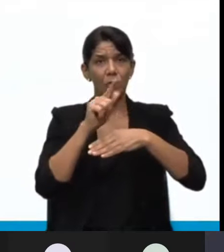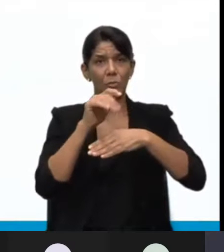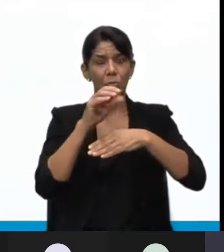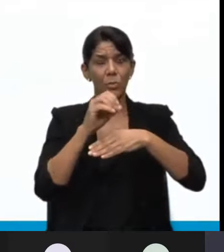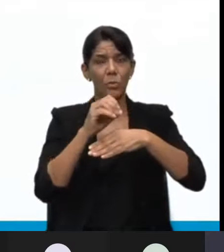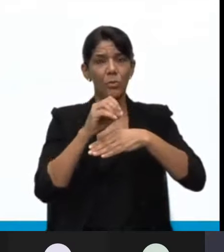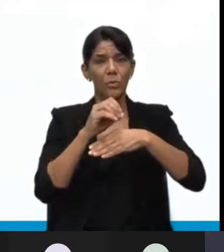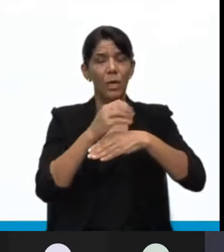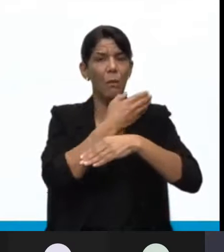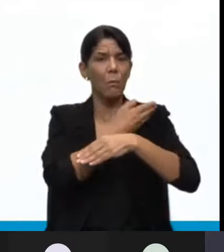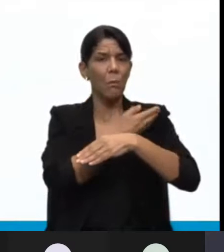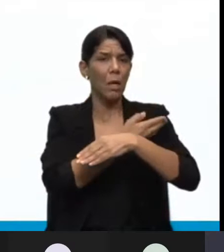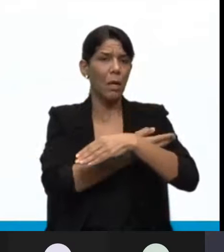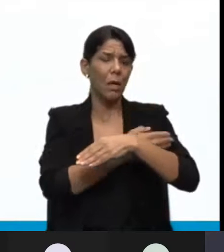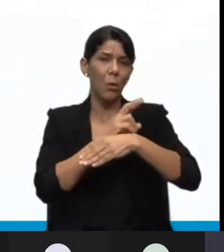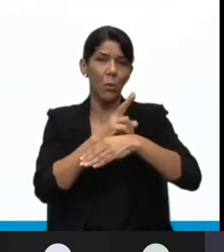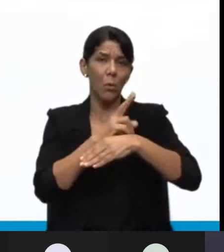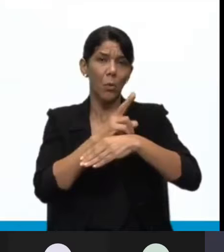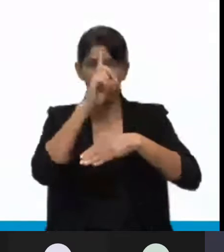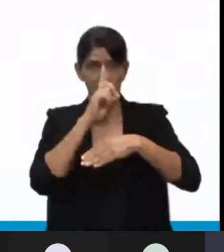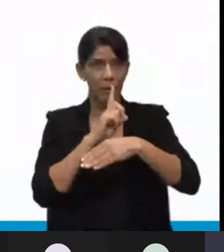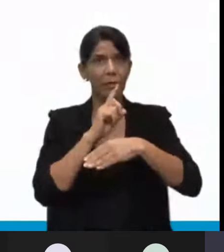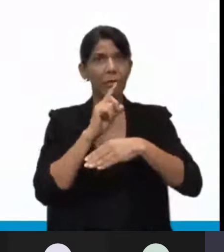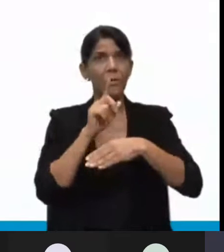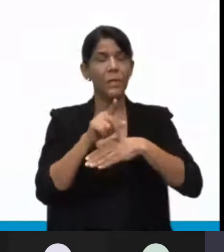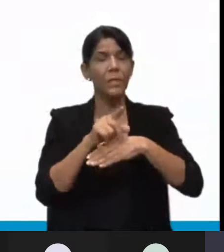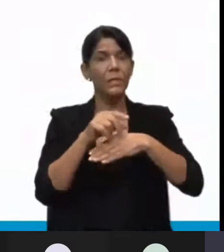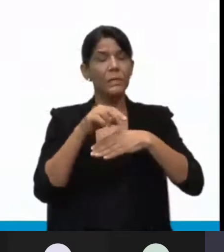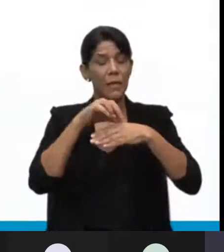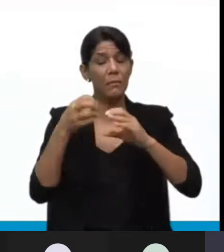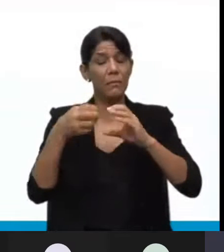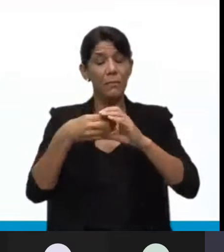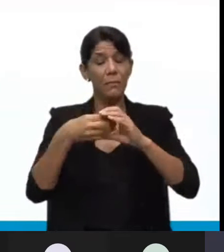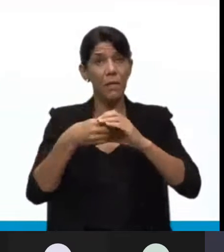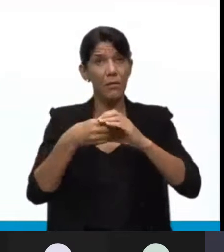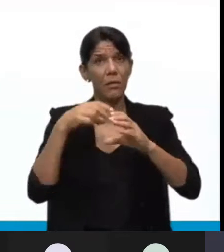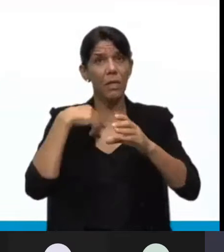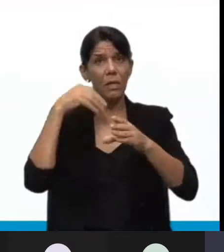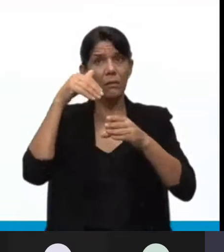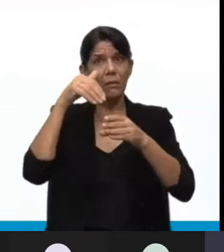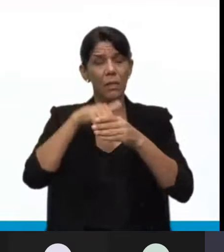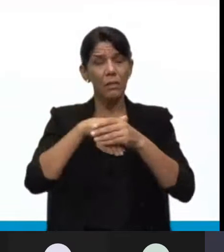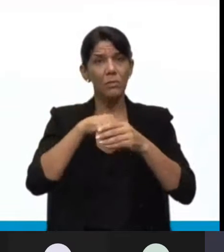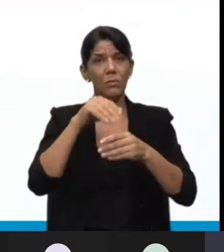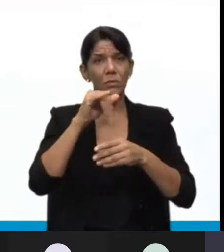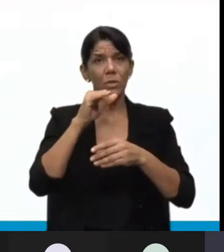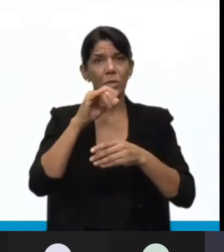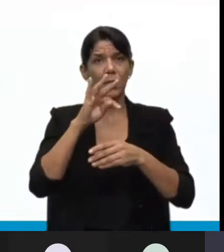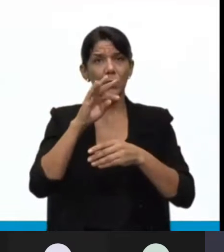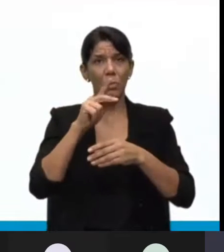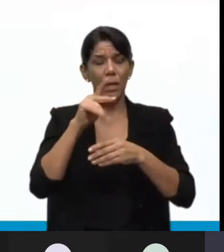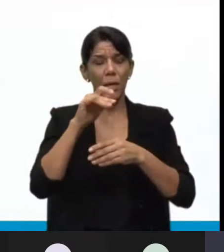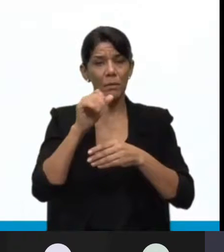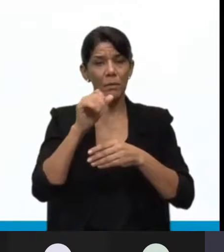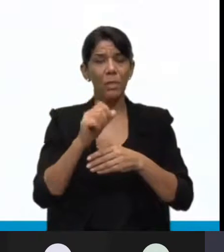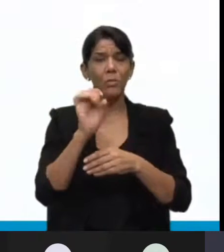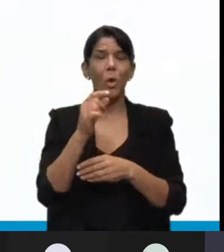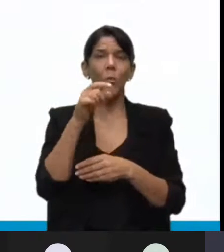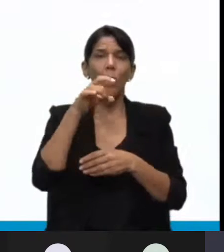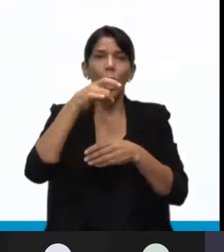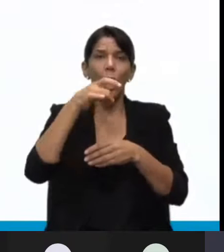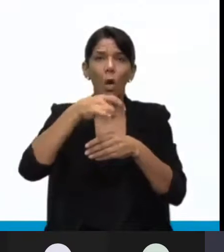branco ou amarelo, que a gente chama, tá? Então, esse tecido, a célula, ela tem dentro do citoplasma dela